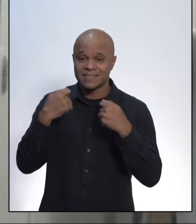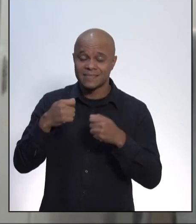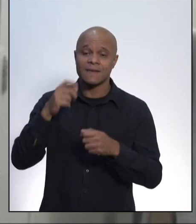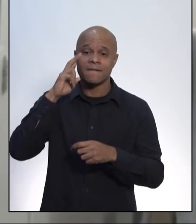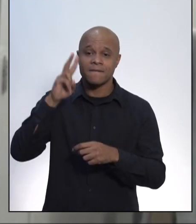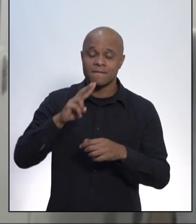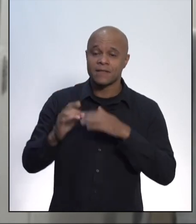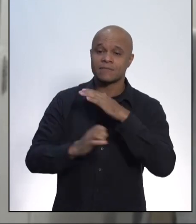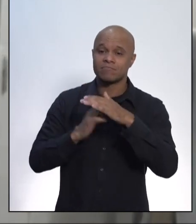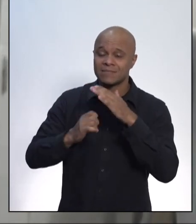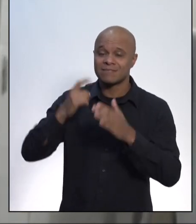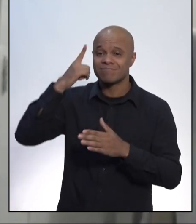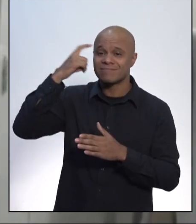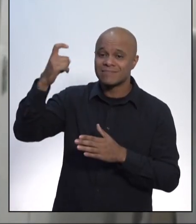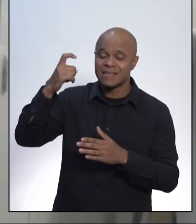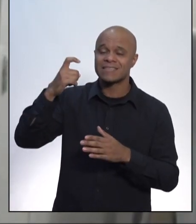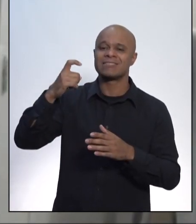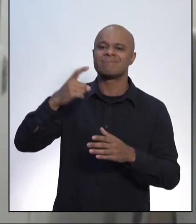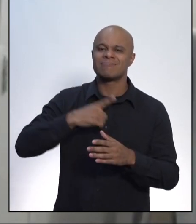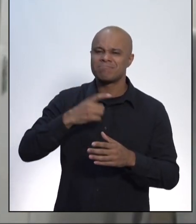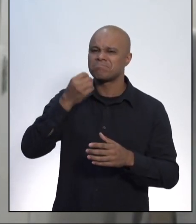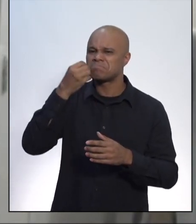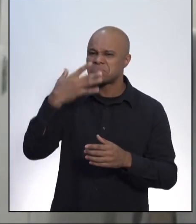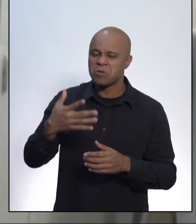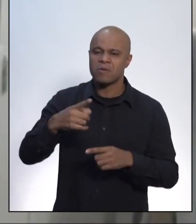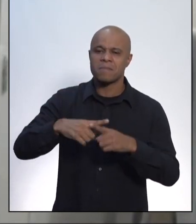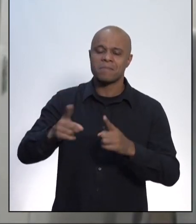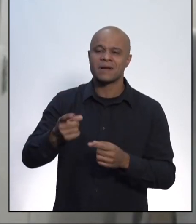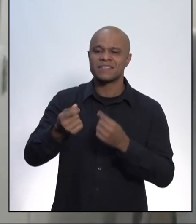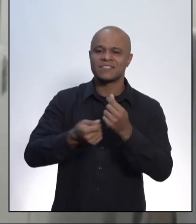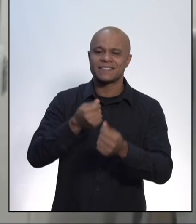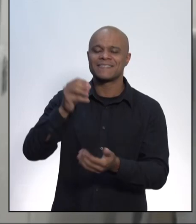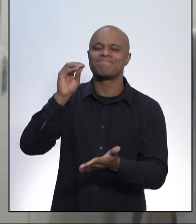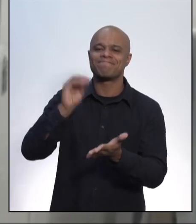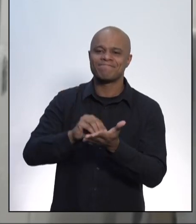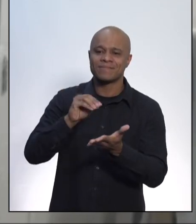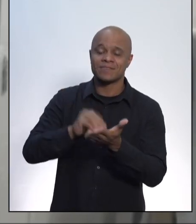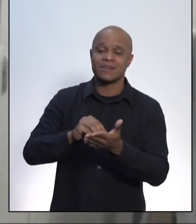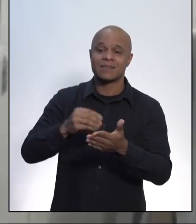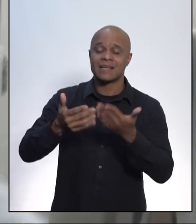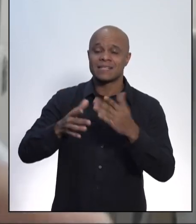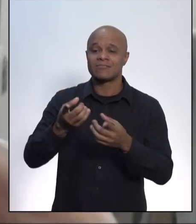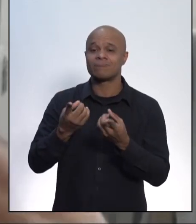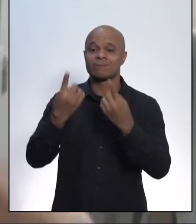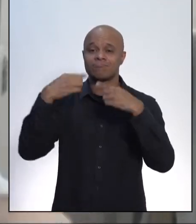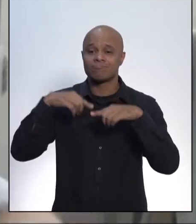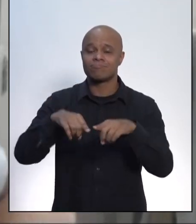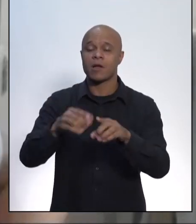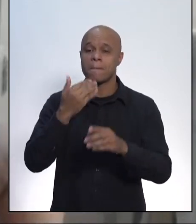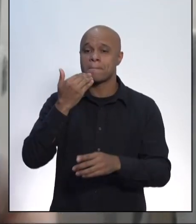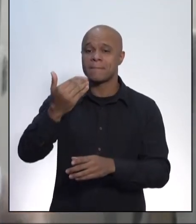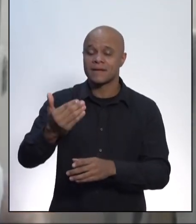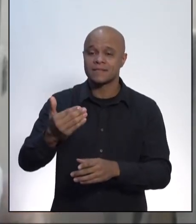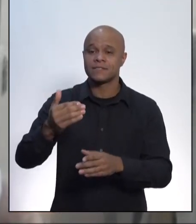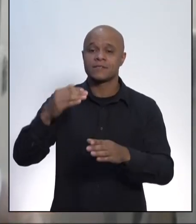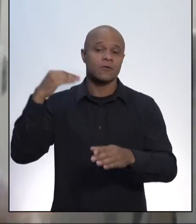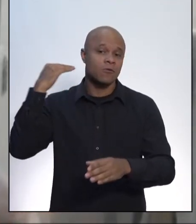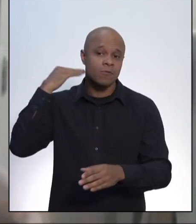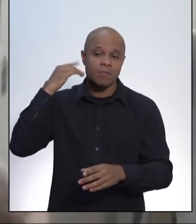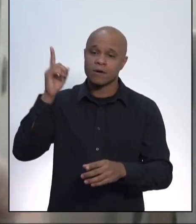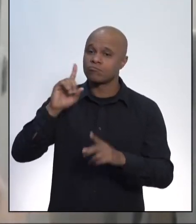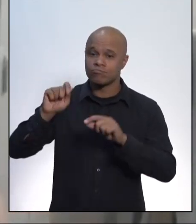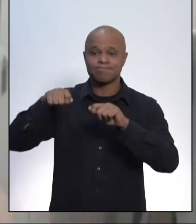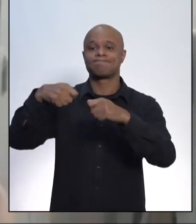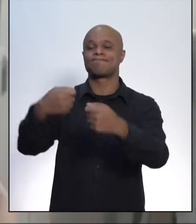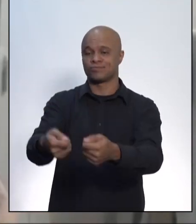muitas ideias bacanas, mas as pessoas têm dificuldade de conseguir injetar o investimento para que aquela coisa